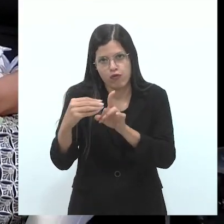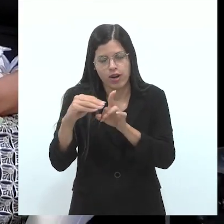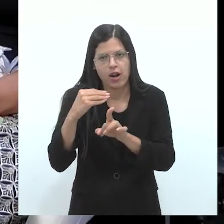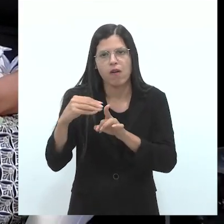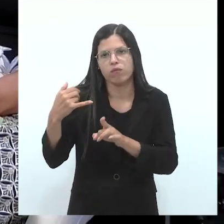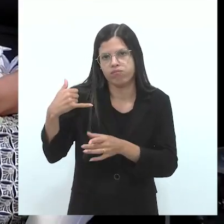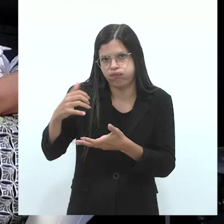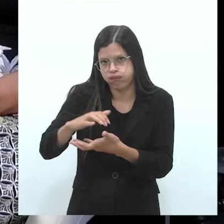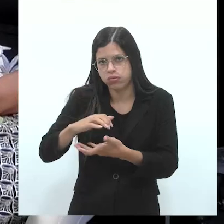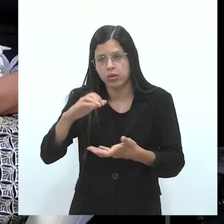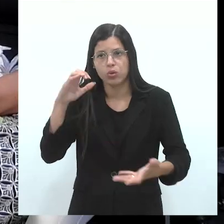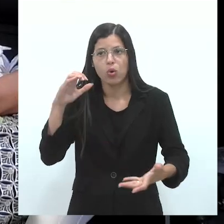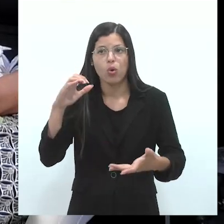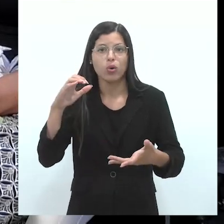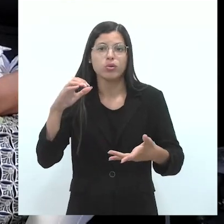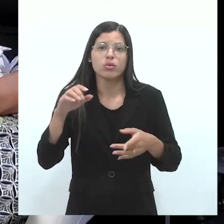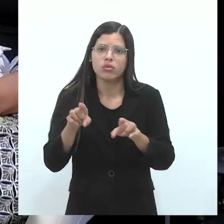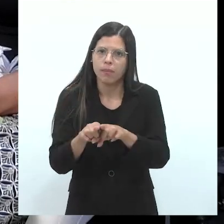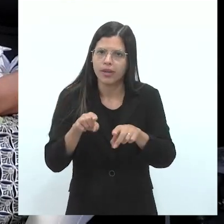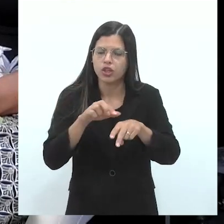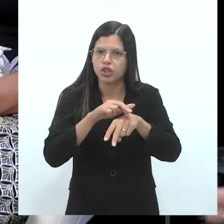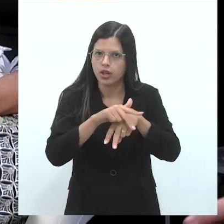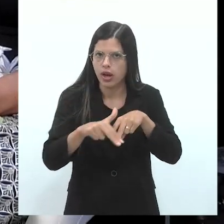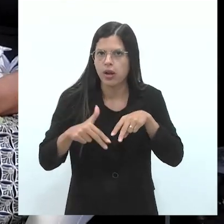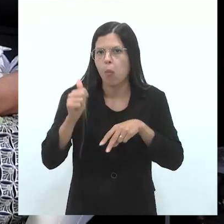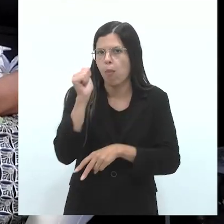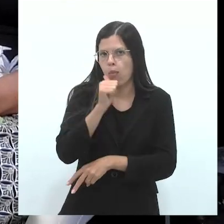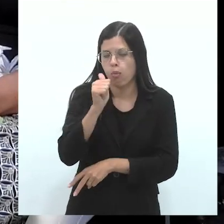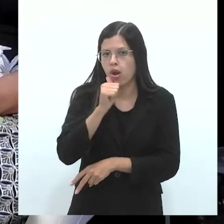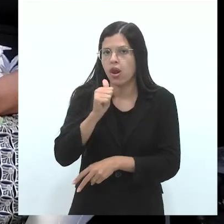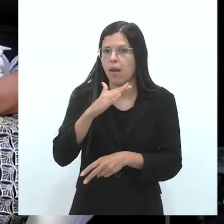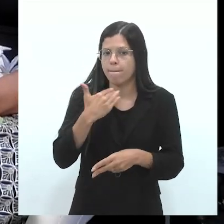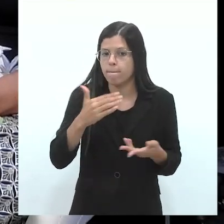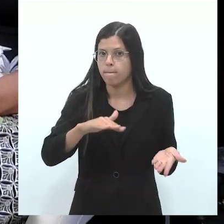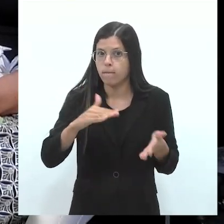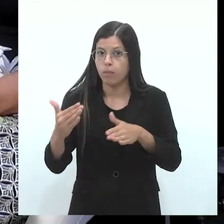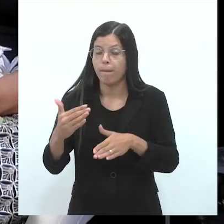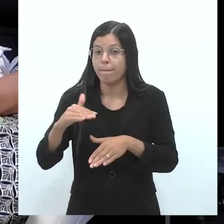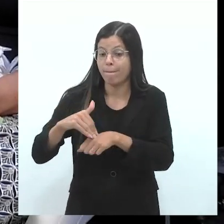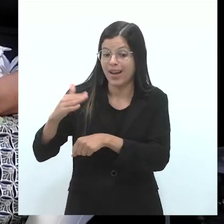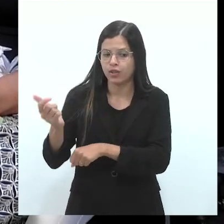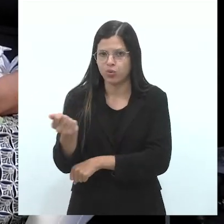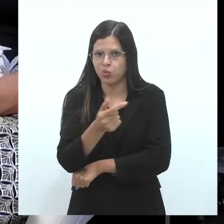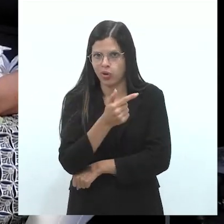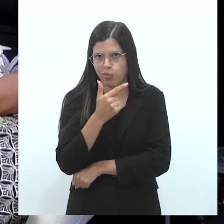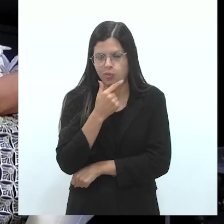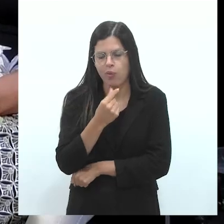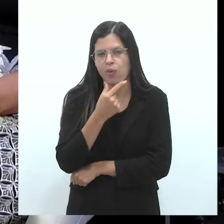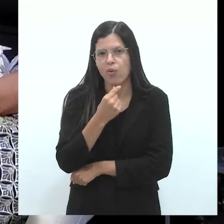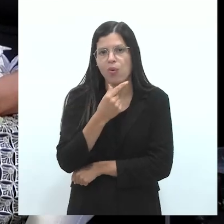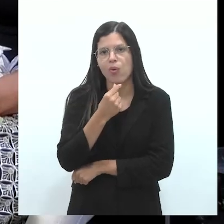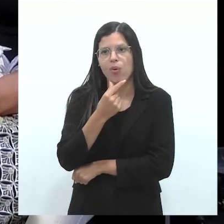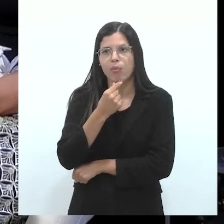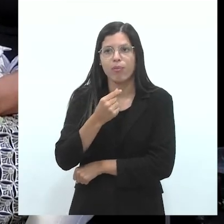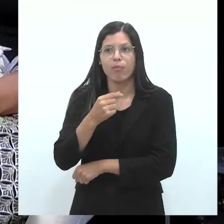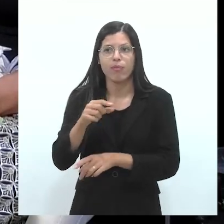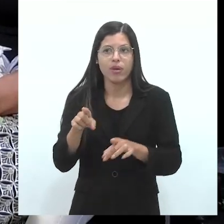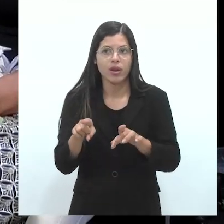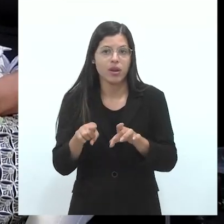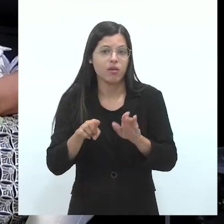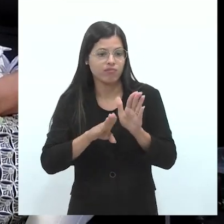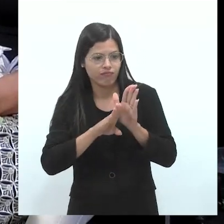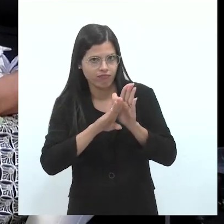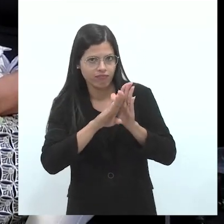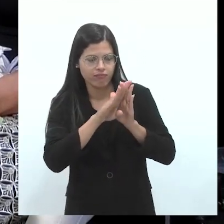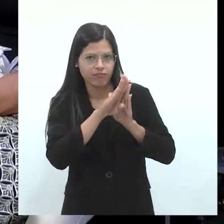mais vulneráveis, mas também tem diferenças de gênero, mostrando que as mulheres morrem mais durante esses eventos de onda de calor, né? O aumento de mortalidade